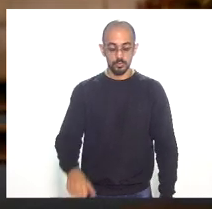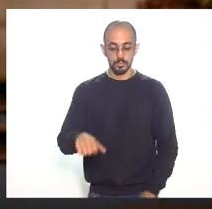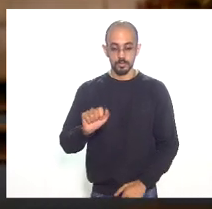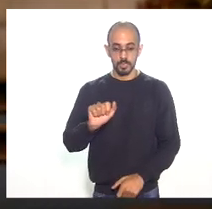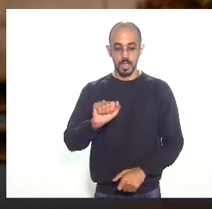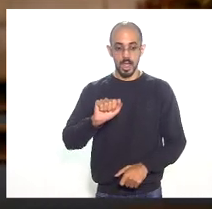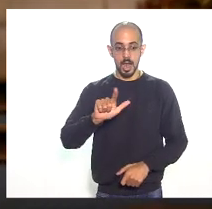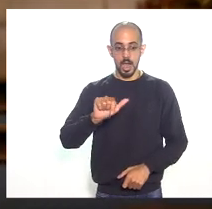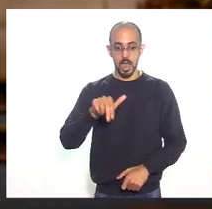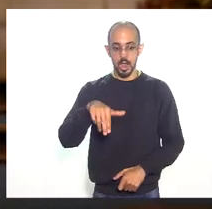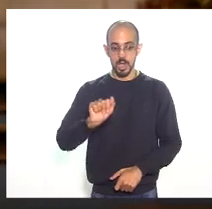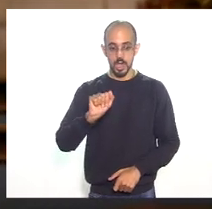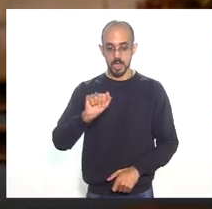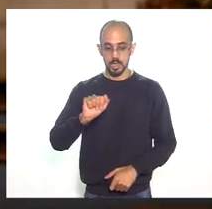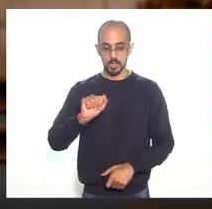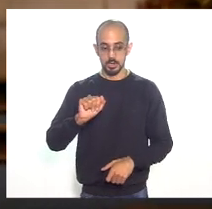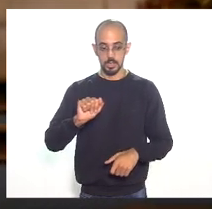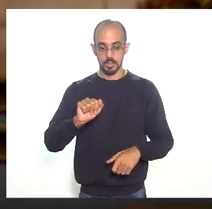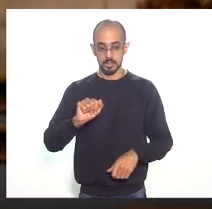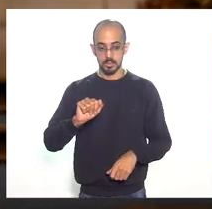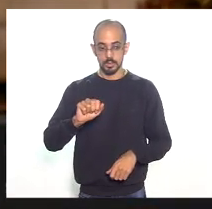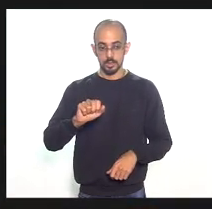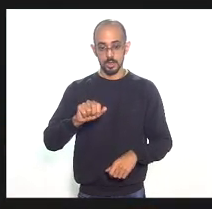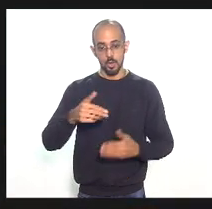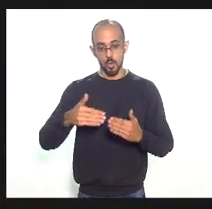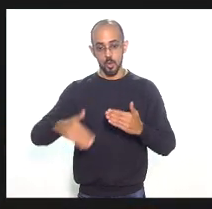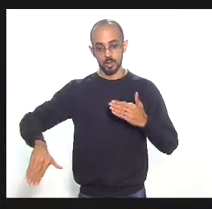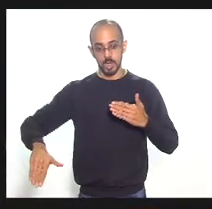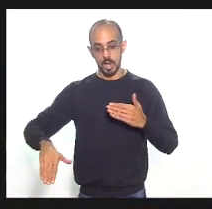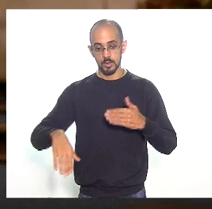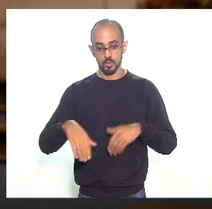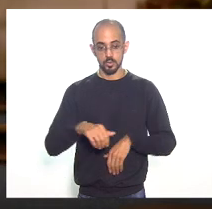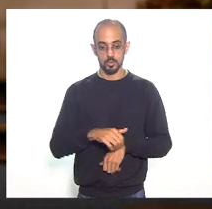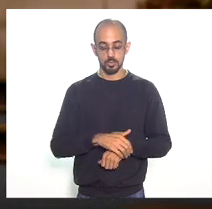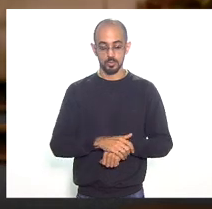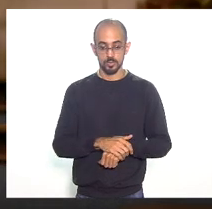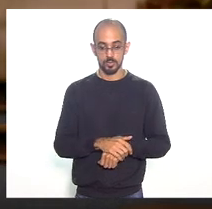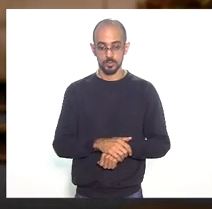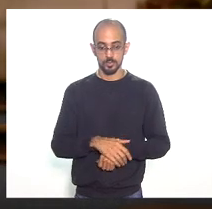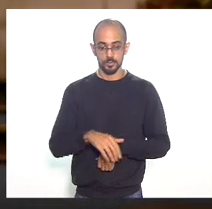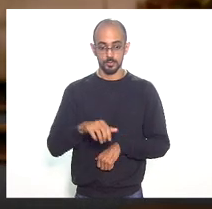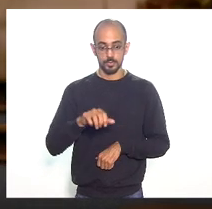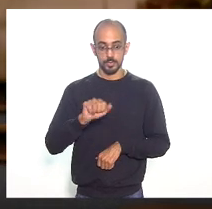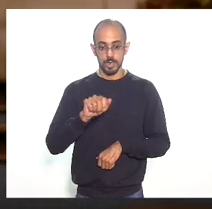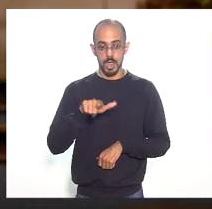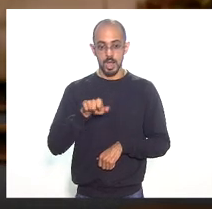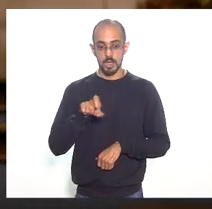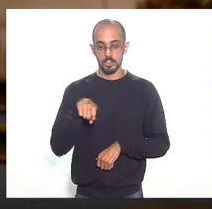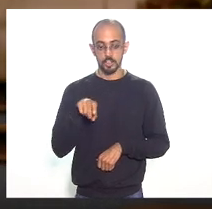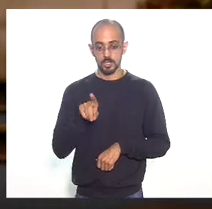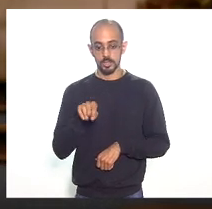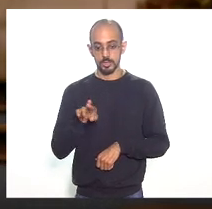Alana Passos. Meu voto é contrário, Presidente. Não. Deputado Alexandre Freitas.